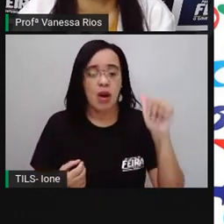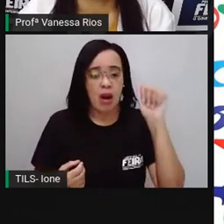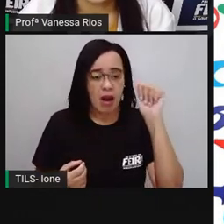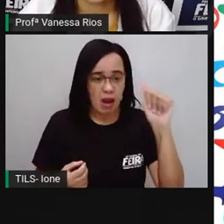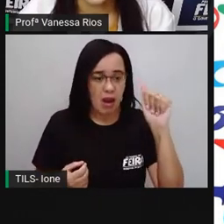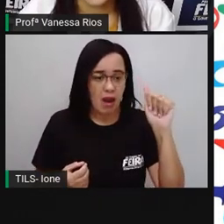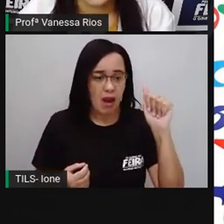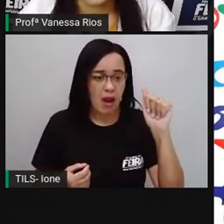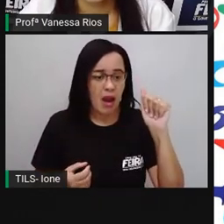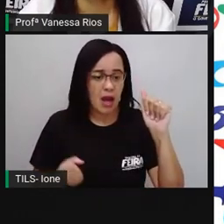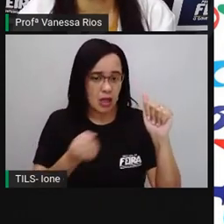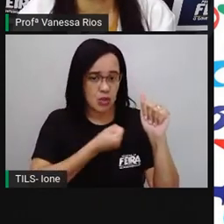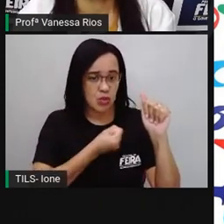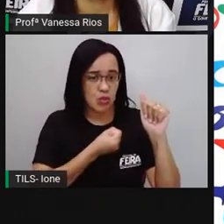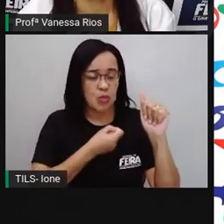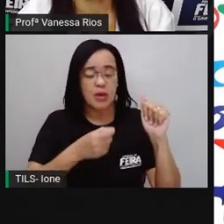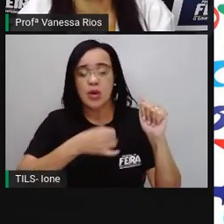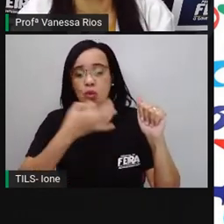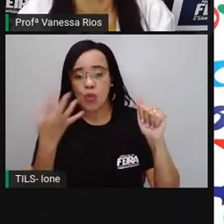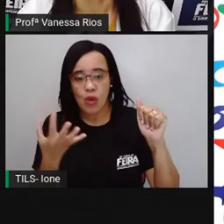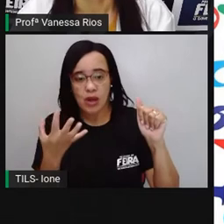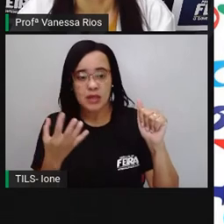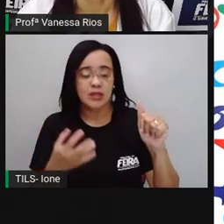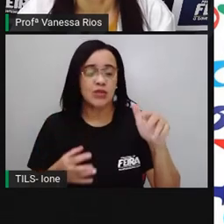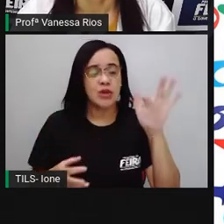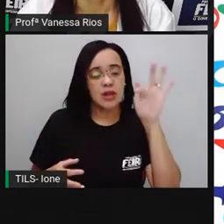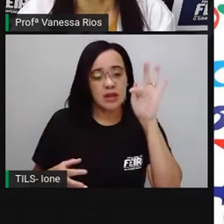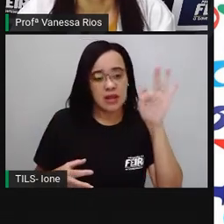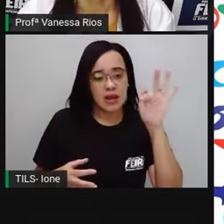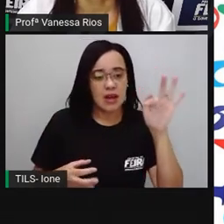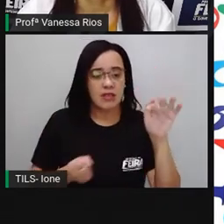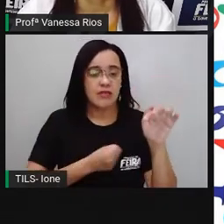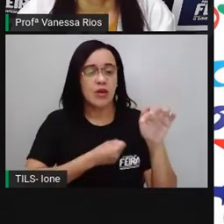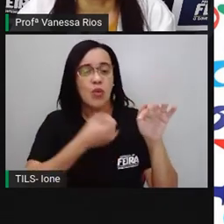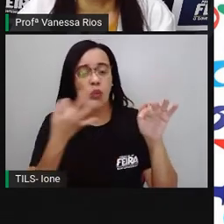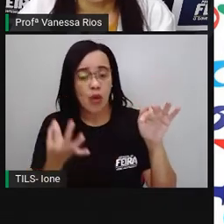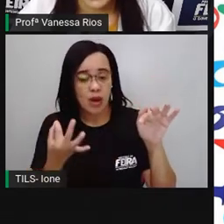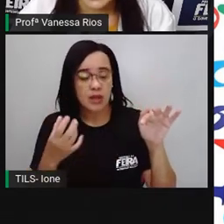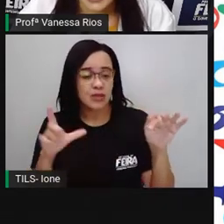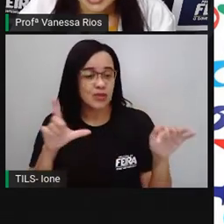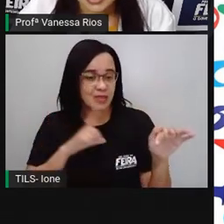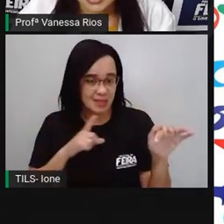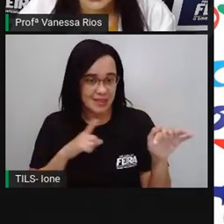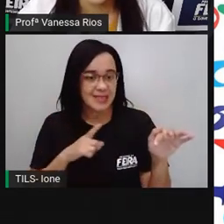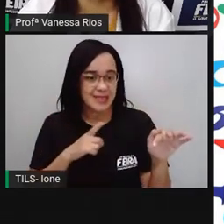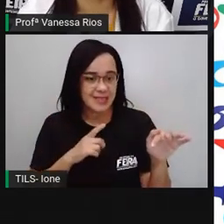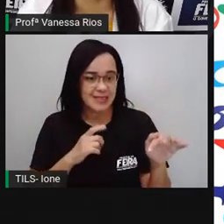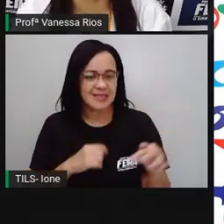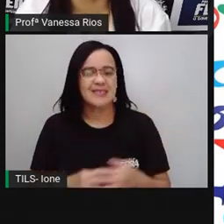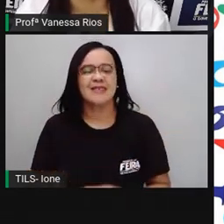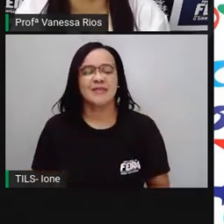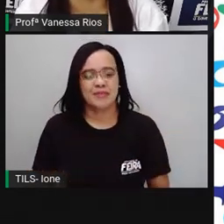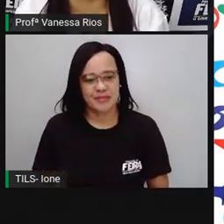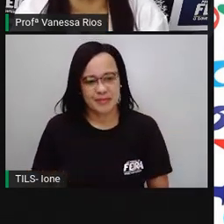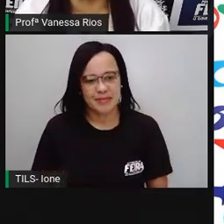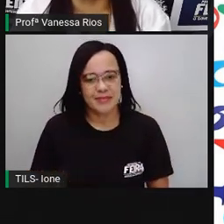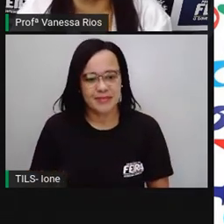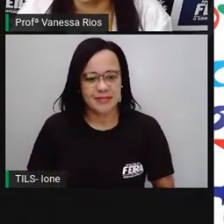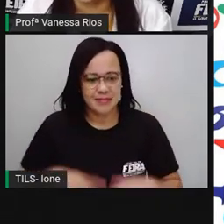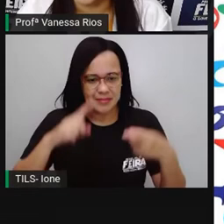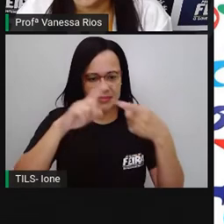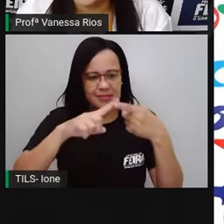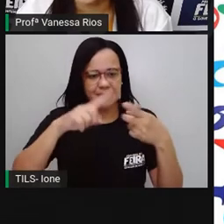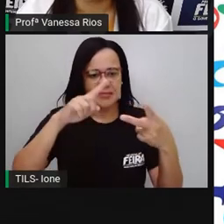de arestas. E F significa o número de faces. Então, qualquer